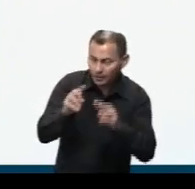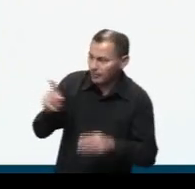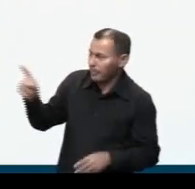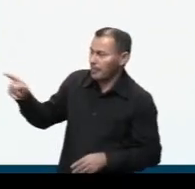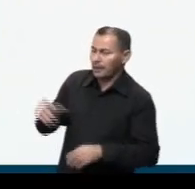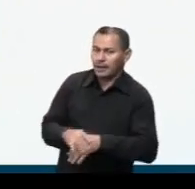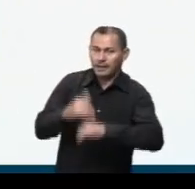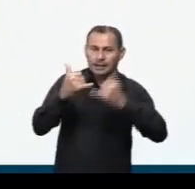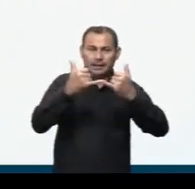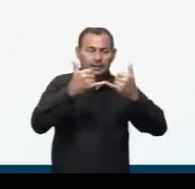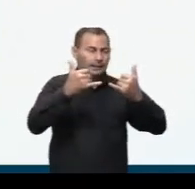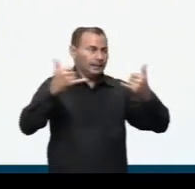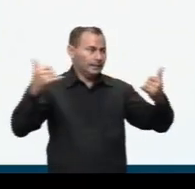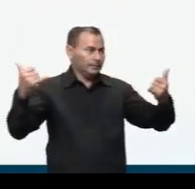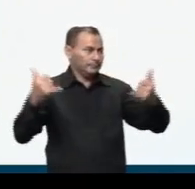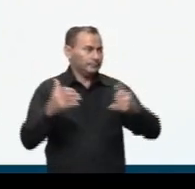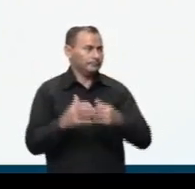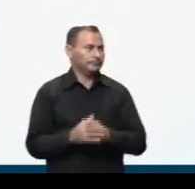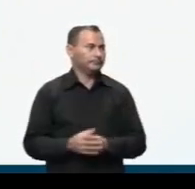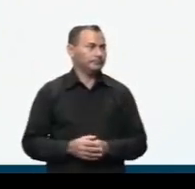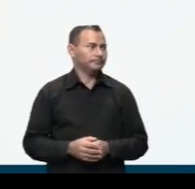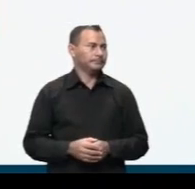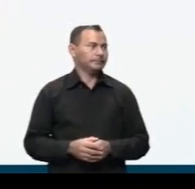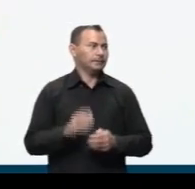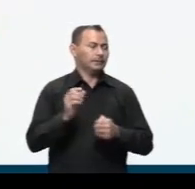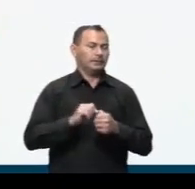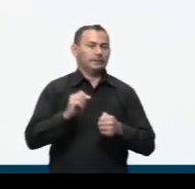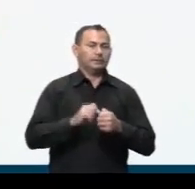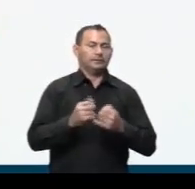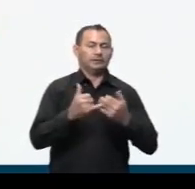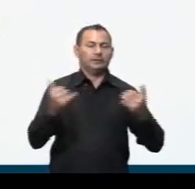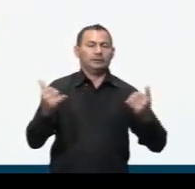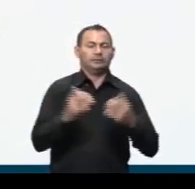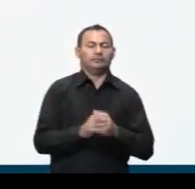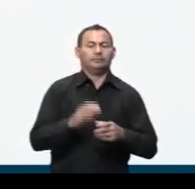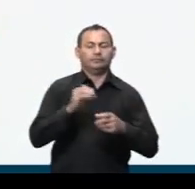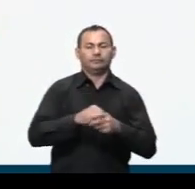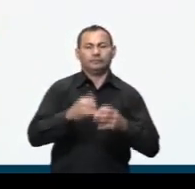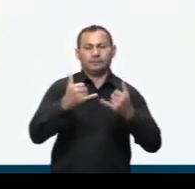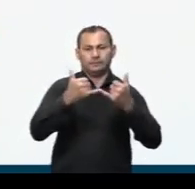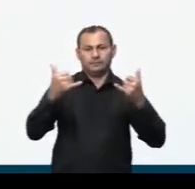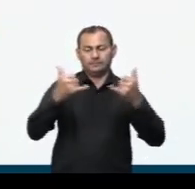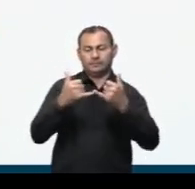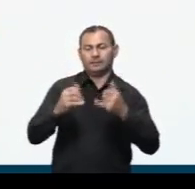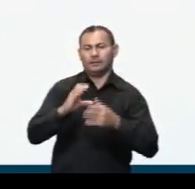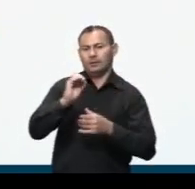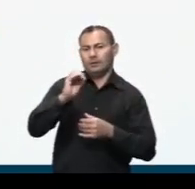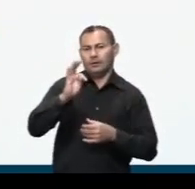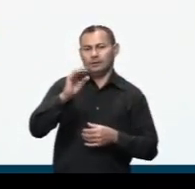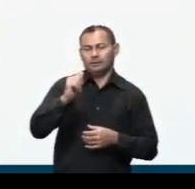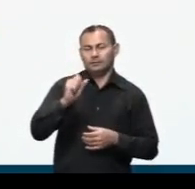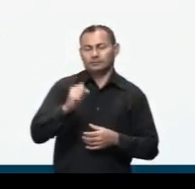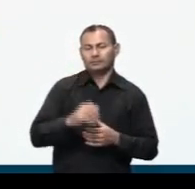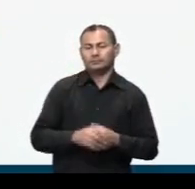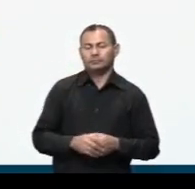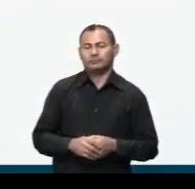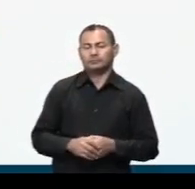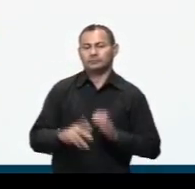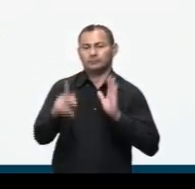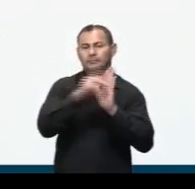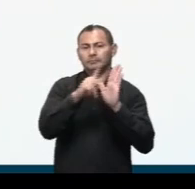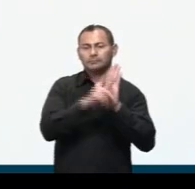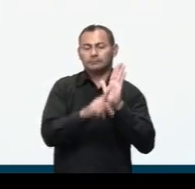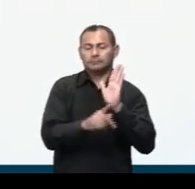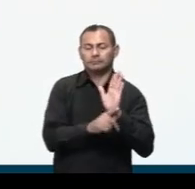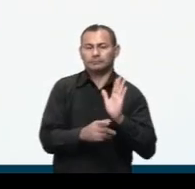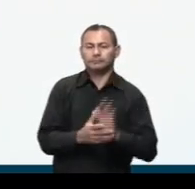a linha, né? Então, a gente fez jogou as linhas com as cotas do